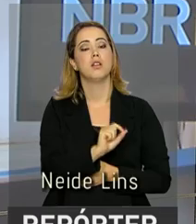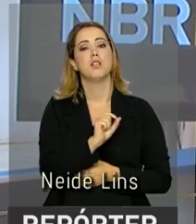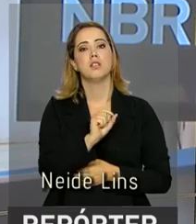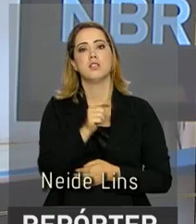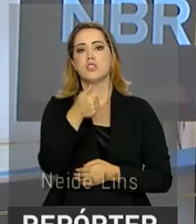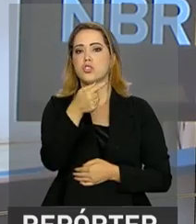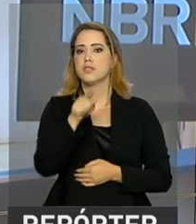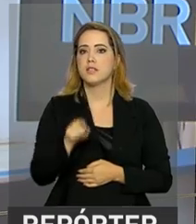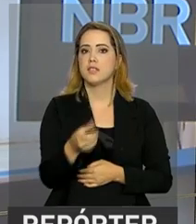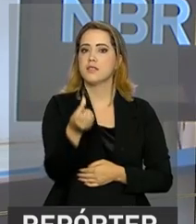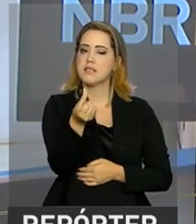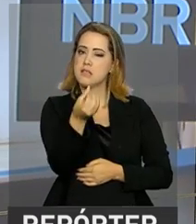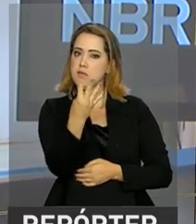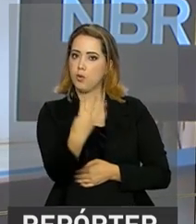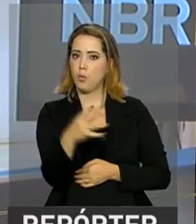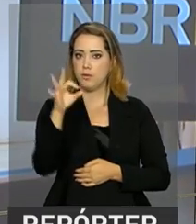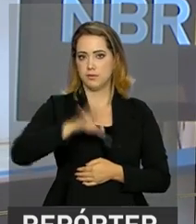de